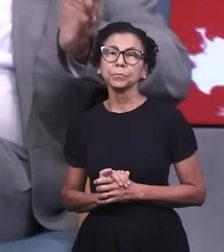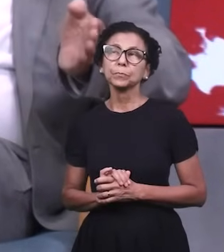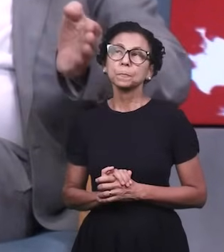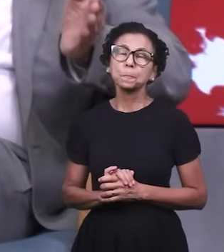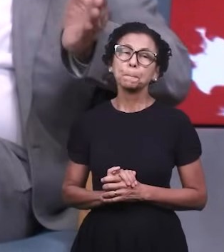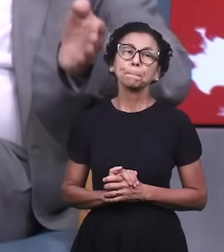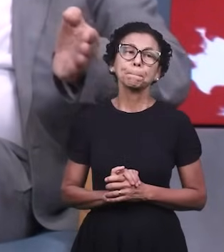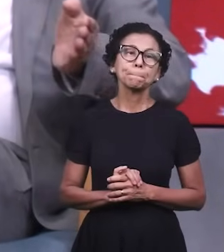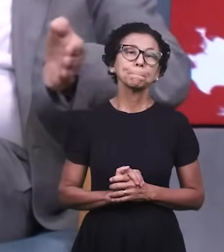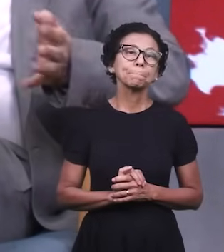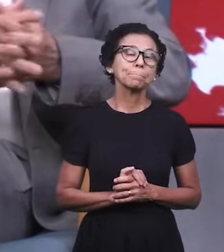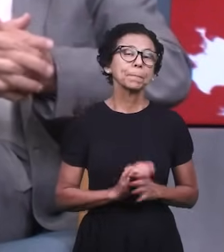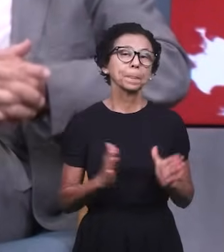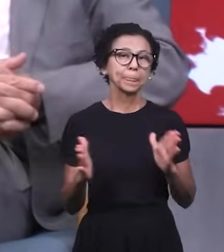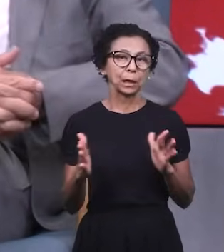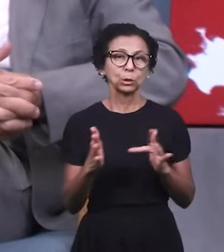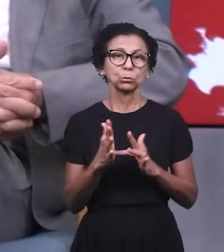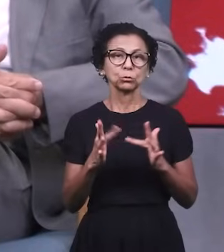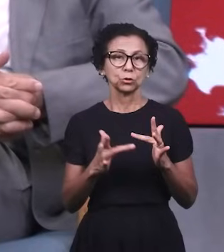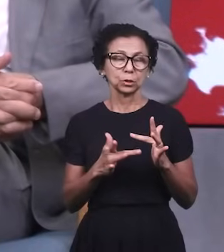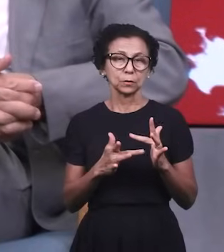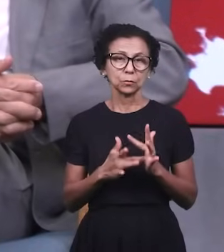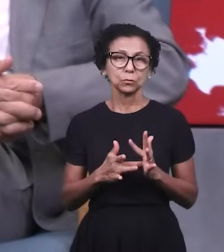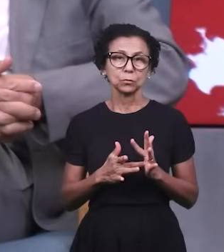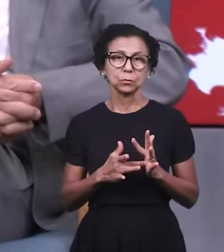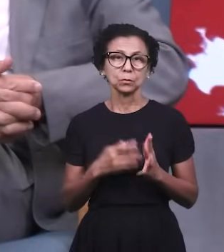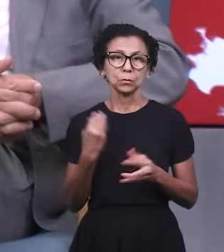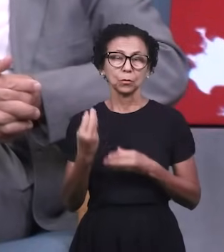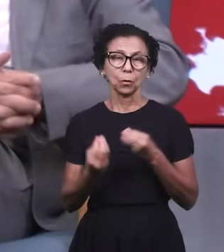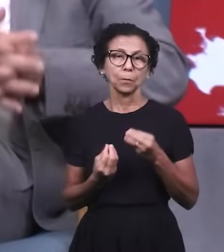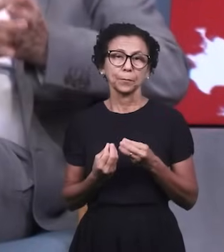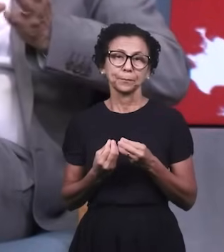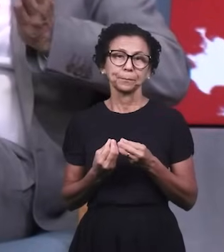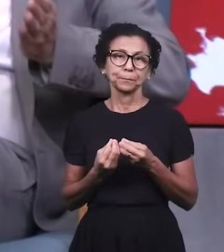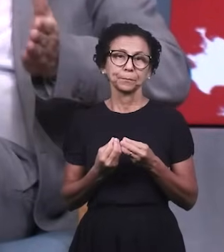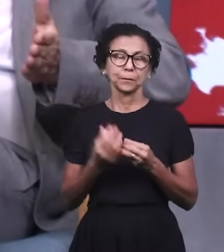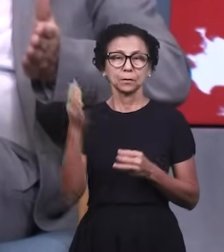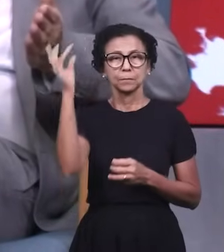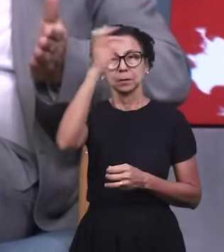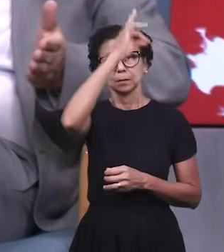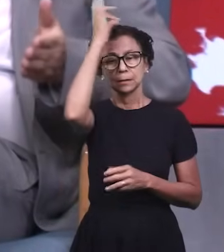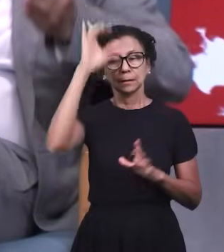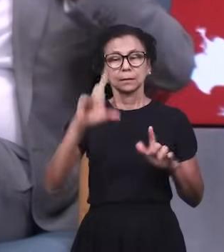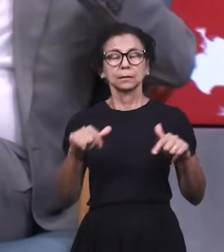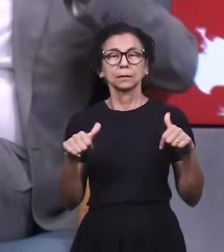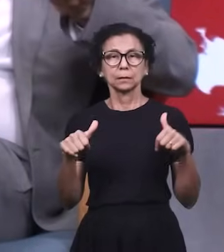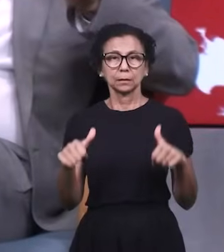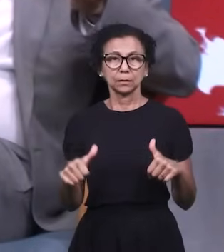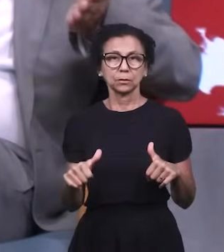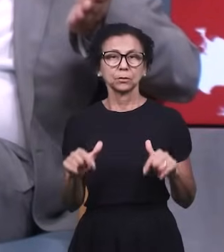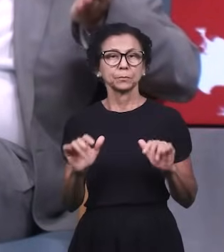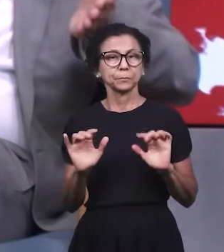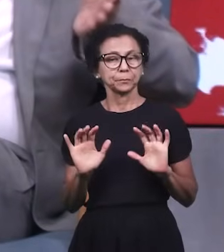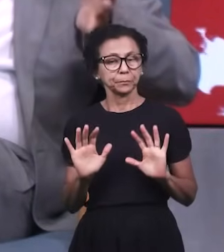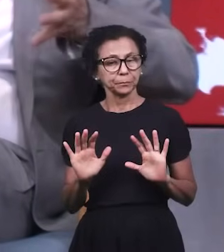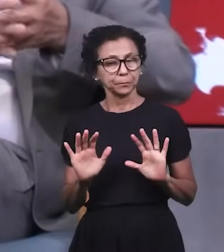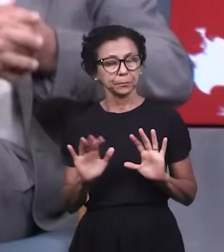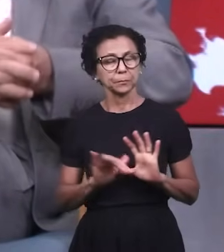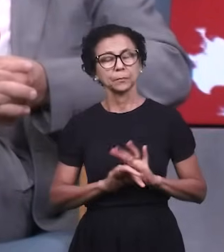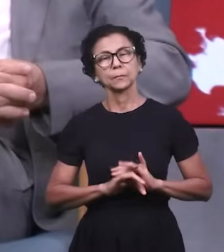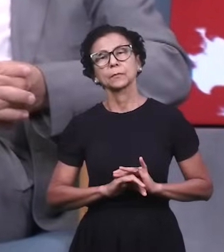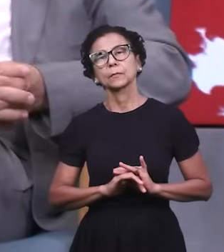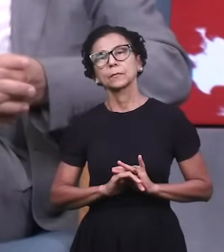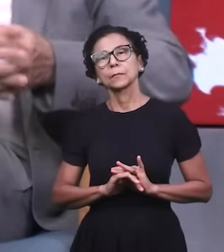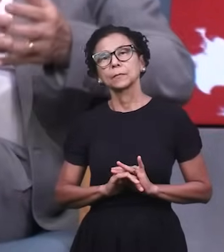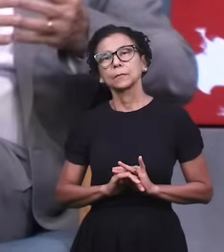no ministério do Senhor Jesus. Vejam, o Senhor Jesus teve a plenitude do Espírito